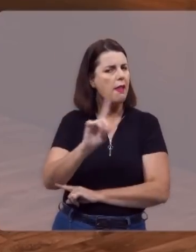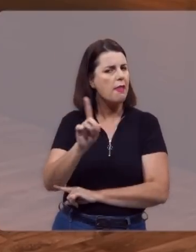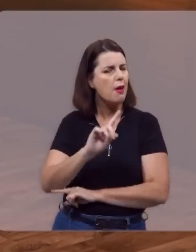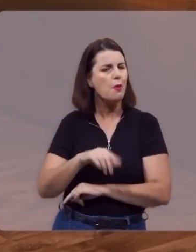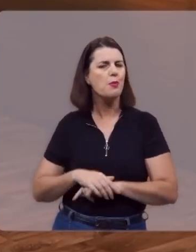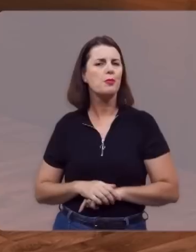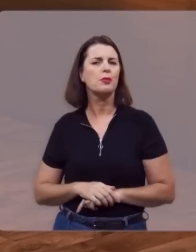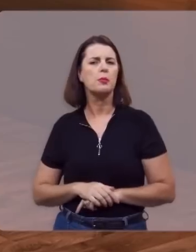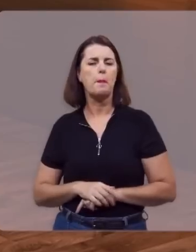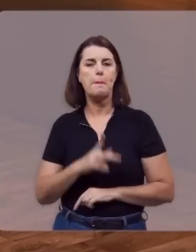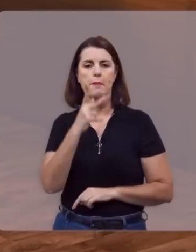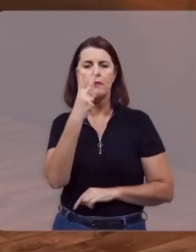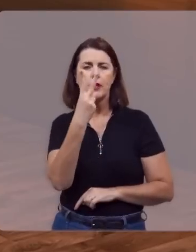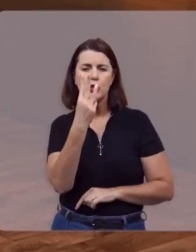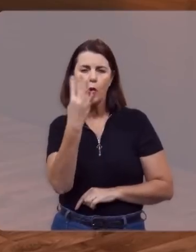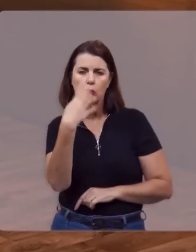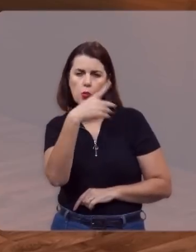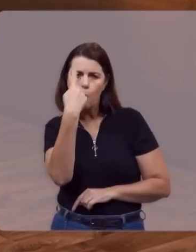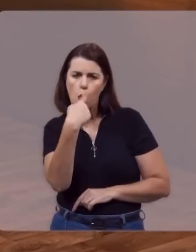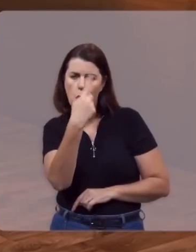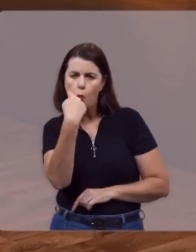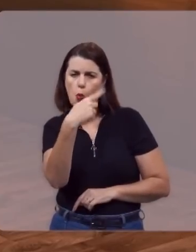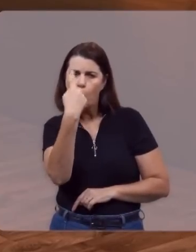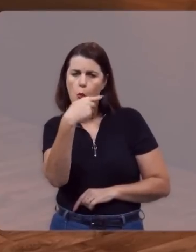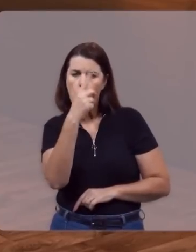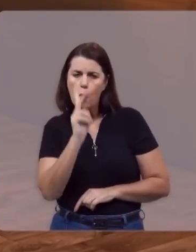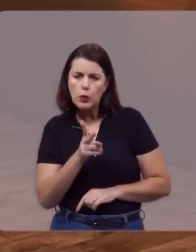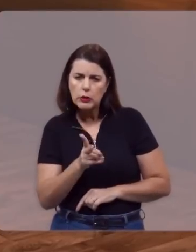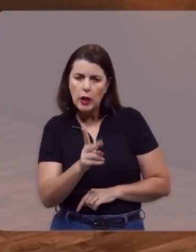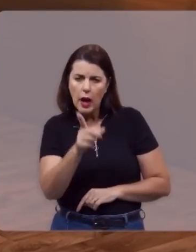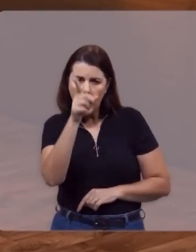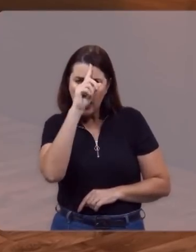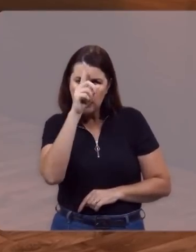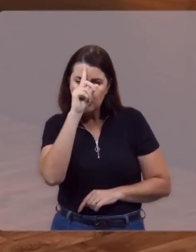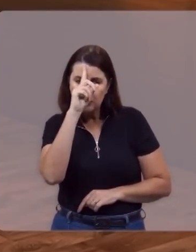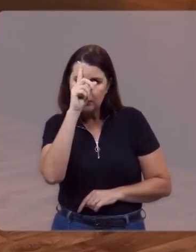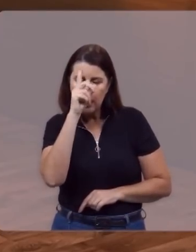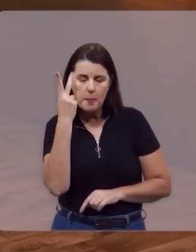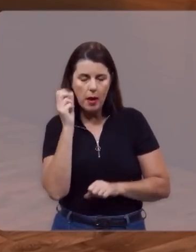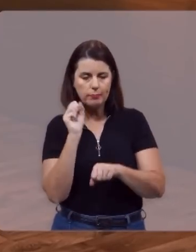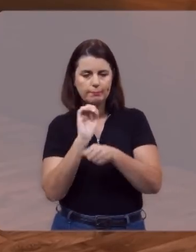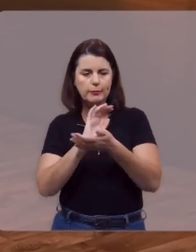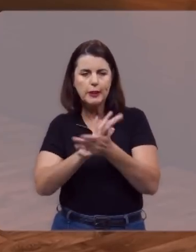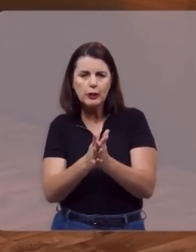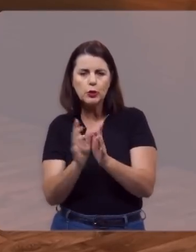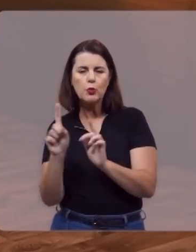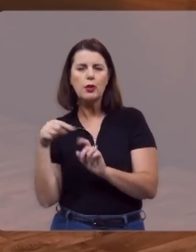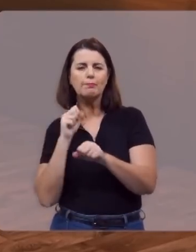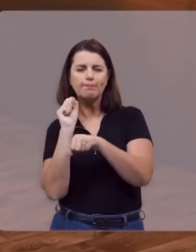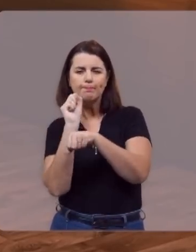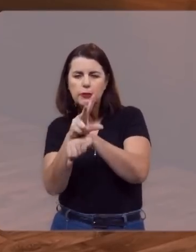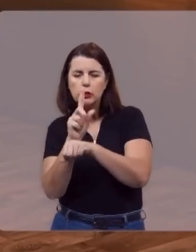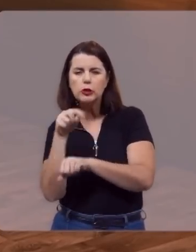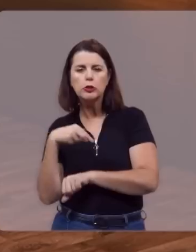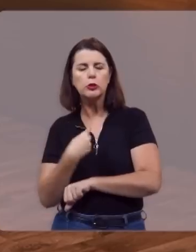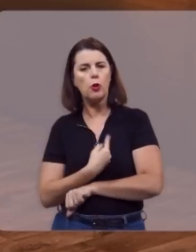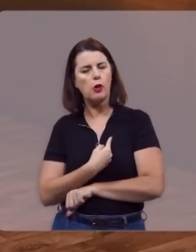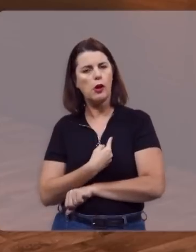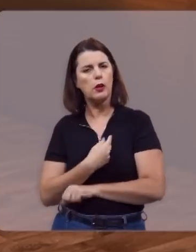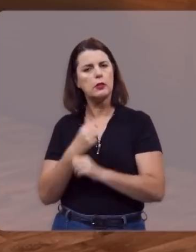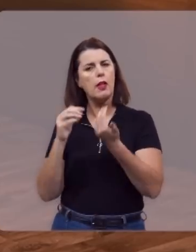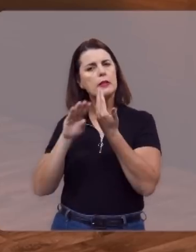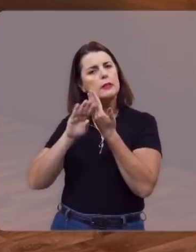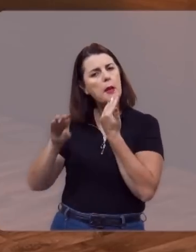descanso, 24 horas por dia, para nos atingir, para nos ferir, para